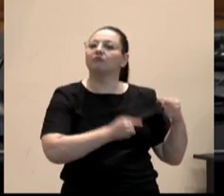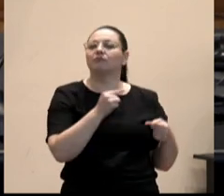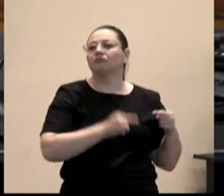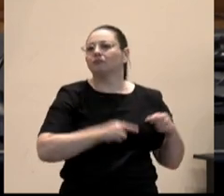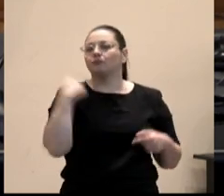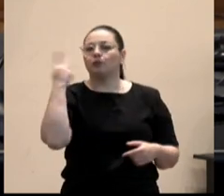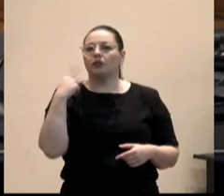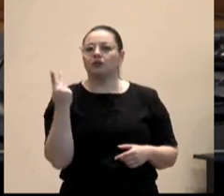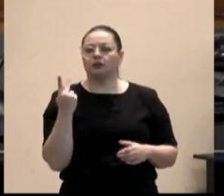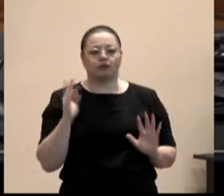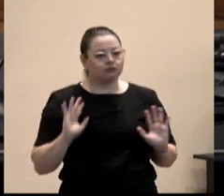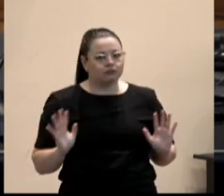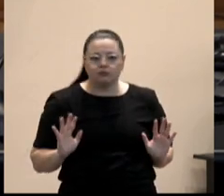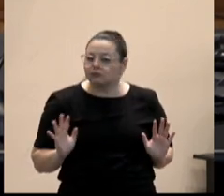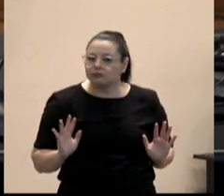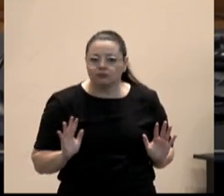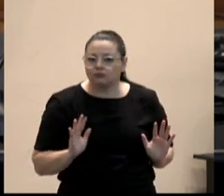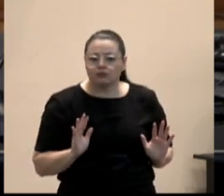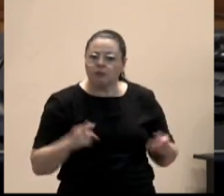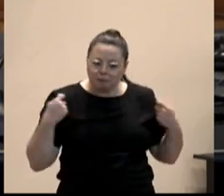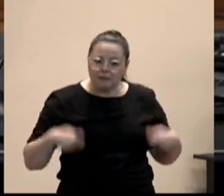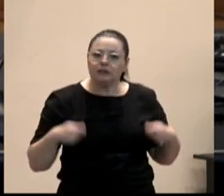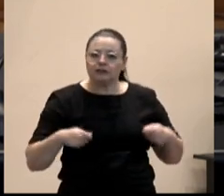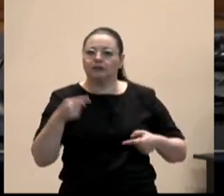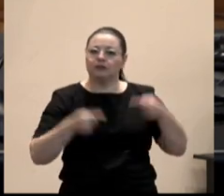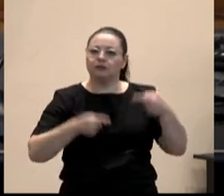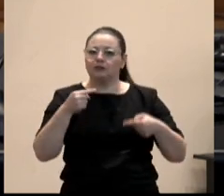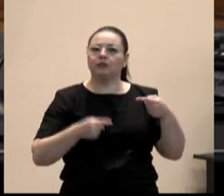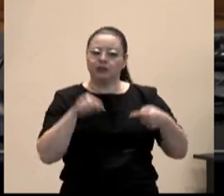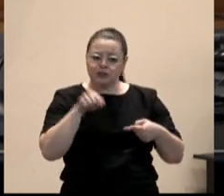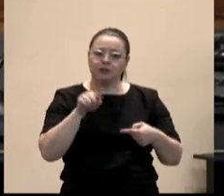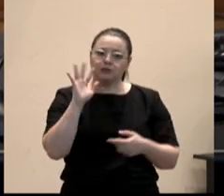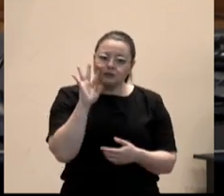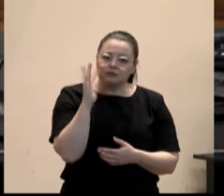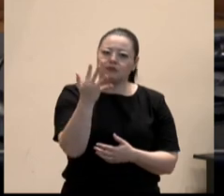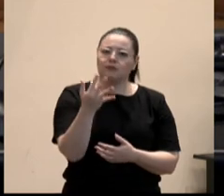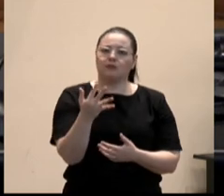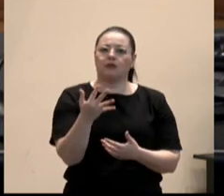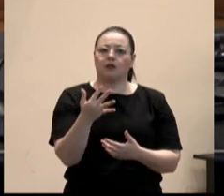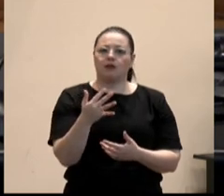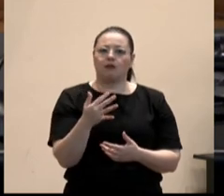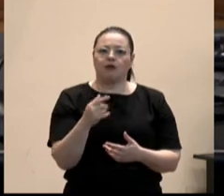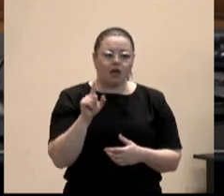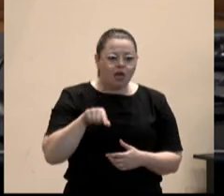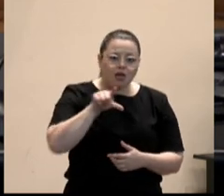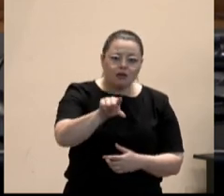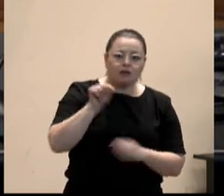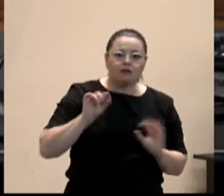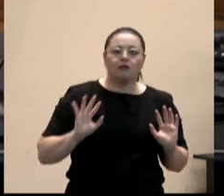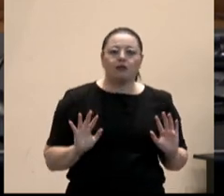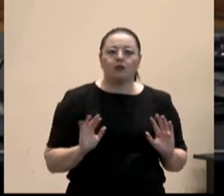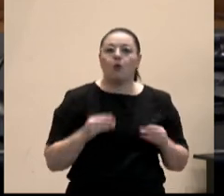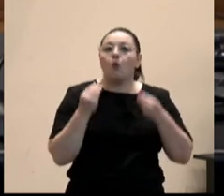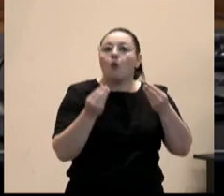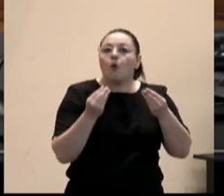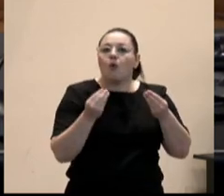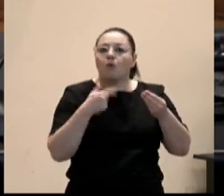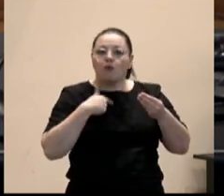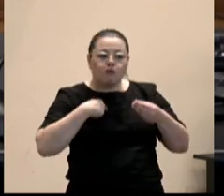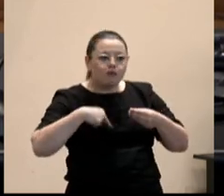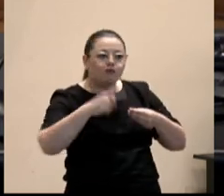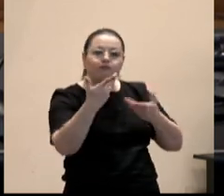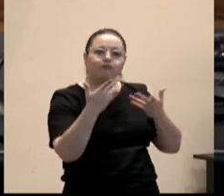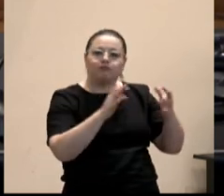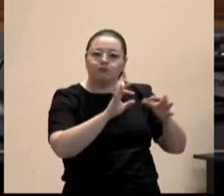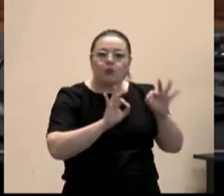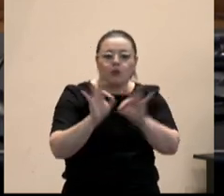Outra ignorância total. Isso é política. É decisão, é opção. Para onde a gente vai